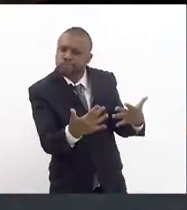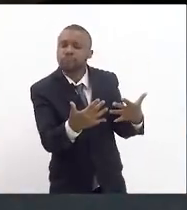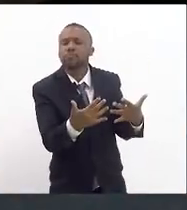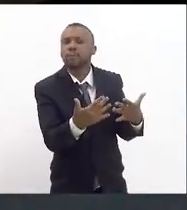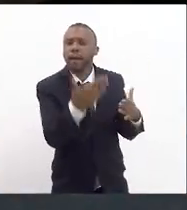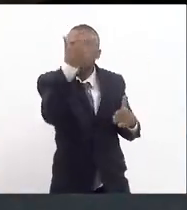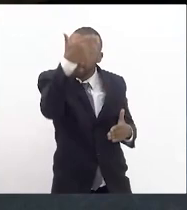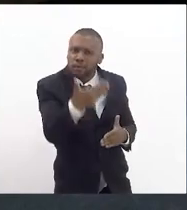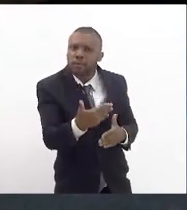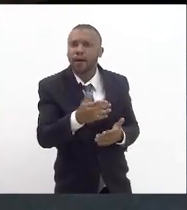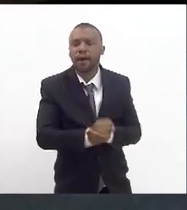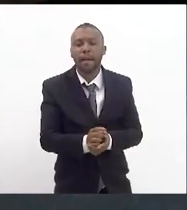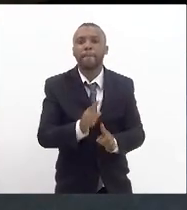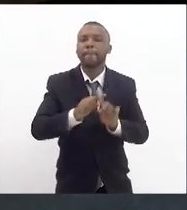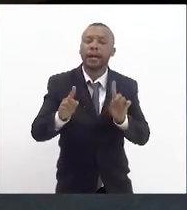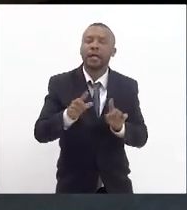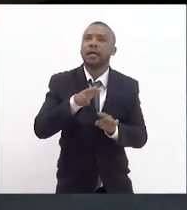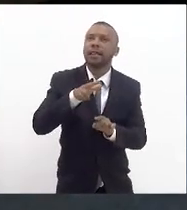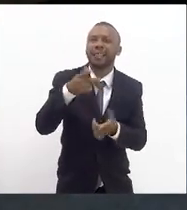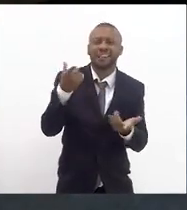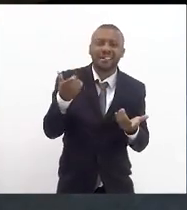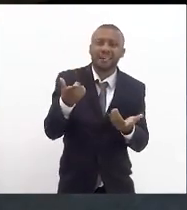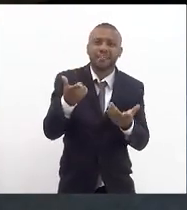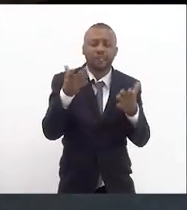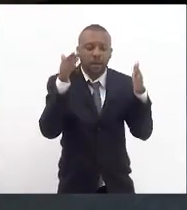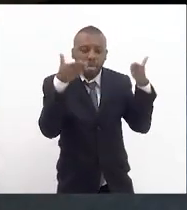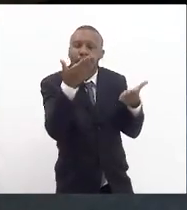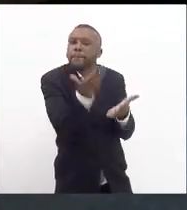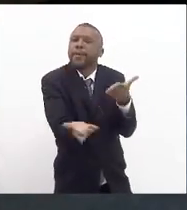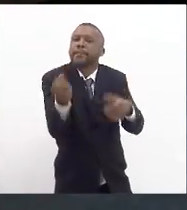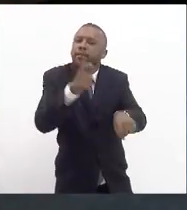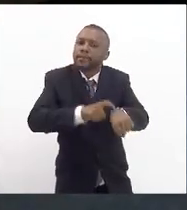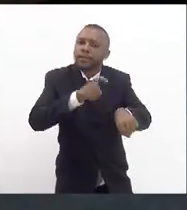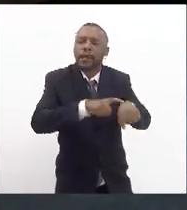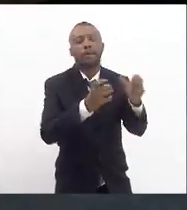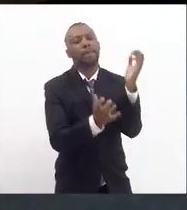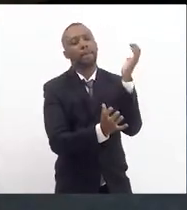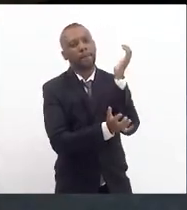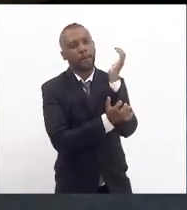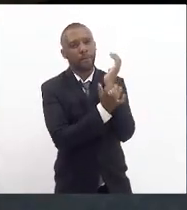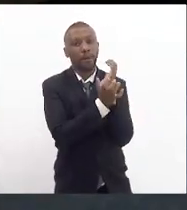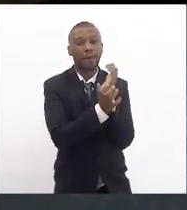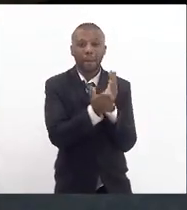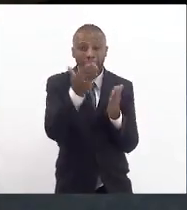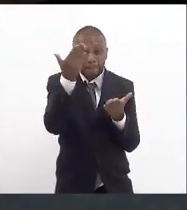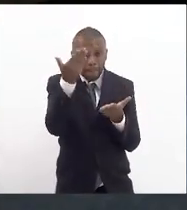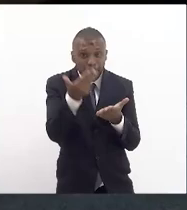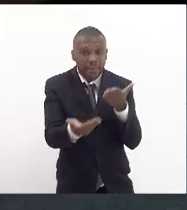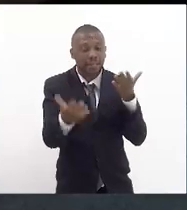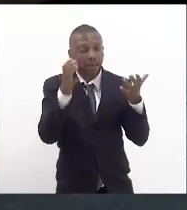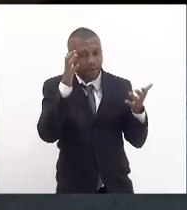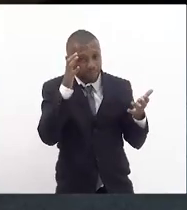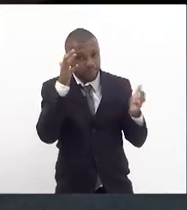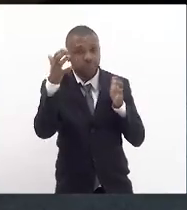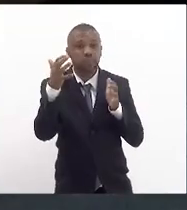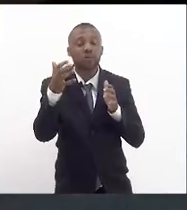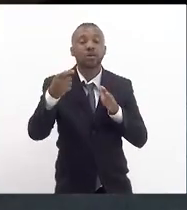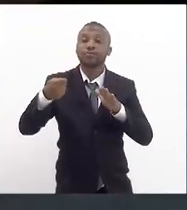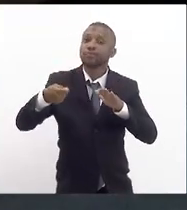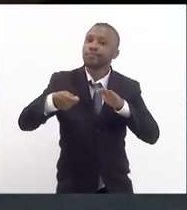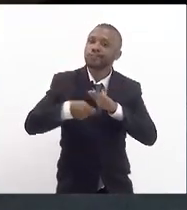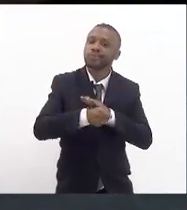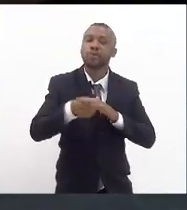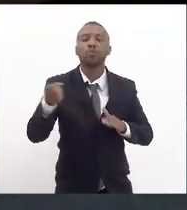Mas não se afogar em papelada e burocracia e ainda por cima perder a condição de novos financiamentos, porque só